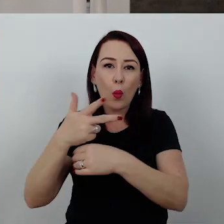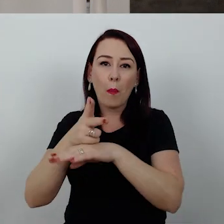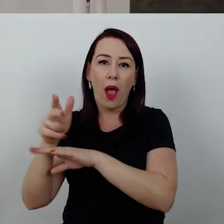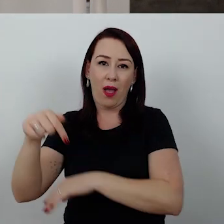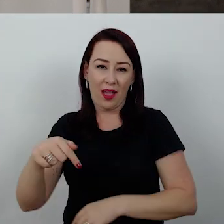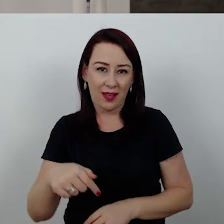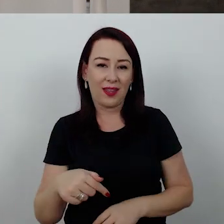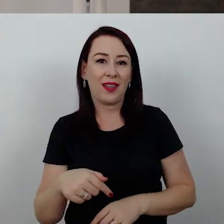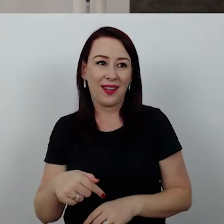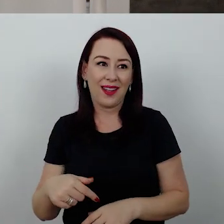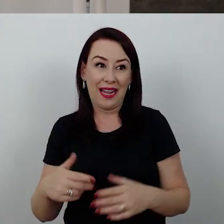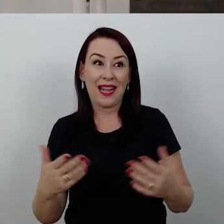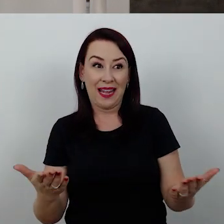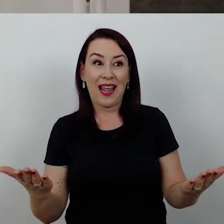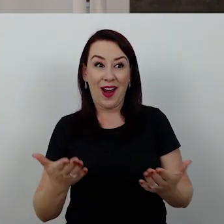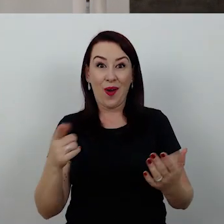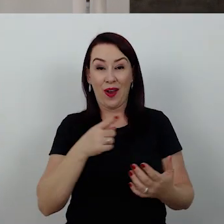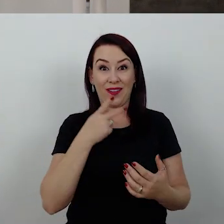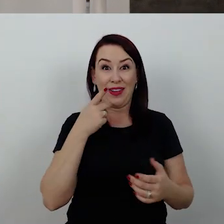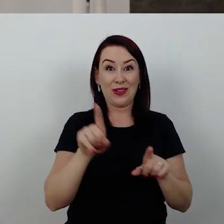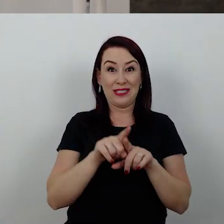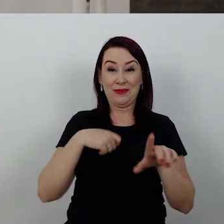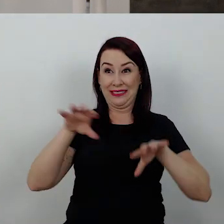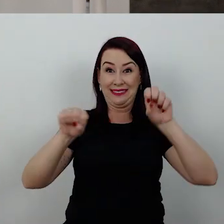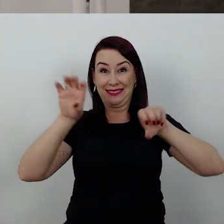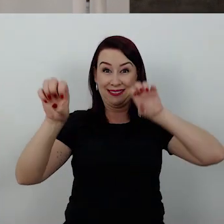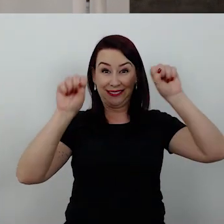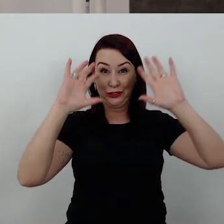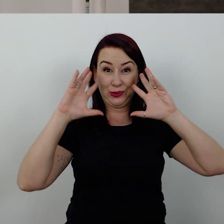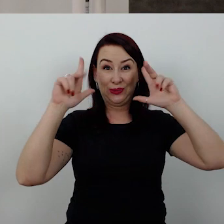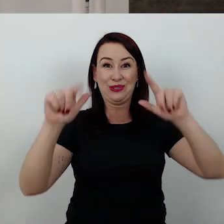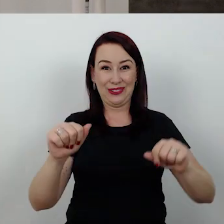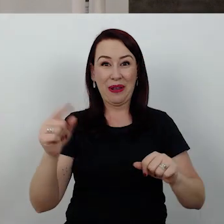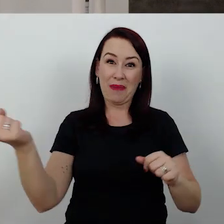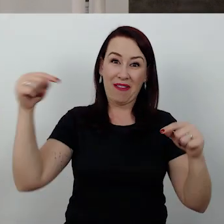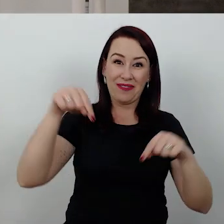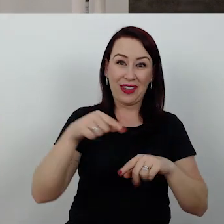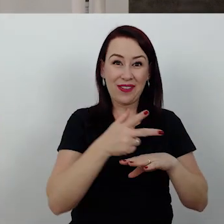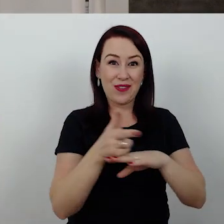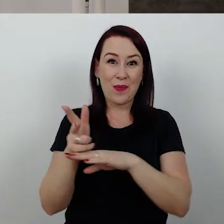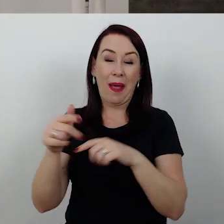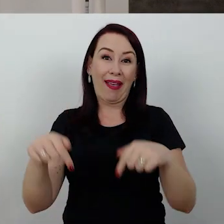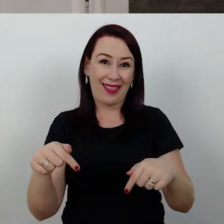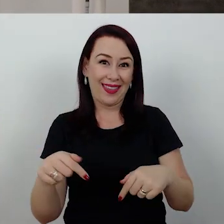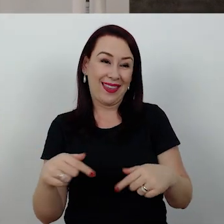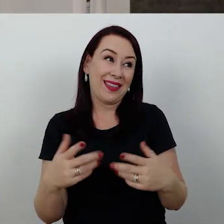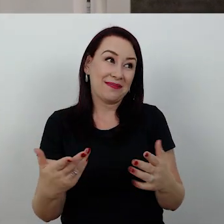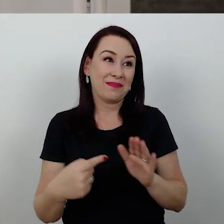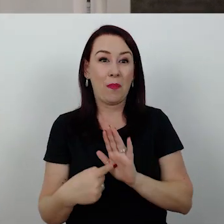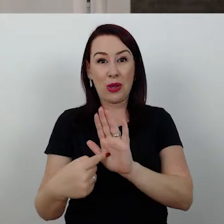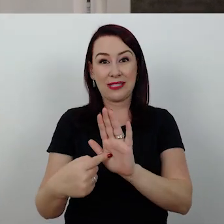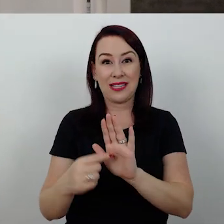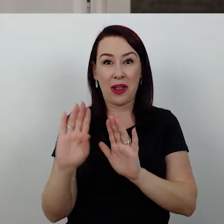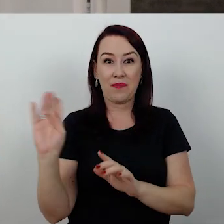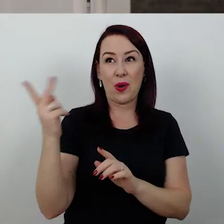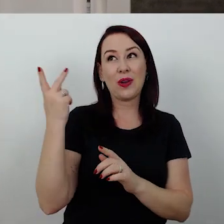Então, e agora não só os locais, porque temos uma ideia de procurar todos os produtores em todos os lugares e ofertar, né, Belo Horizonte